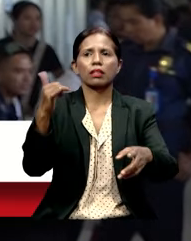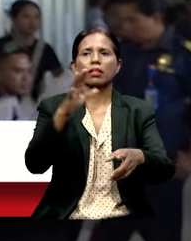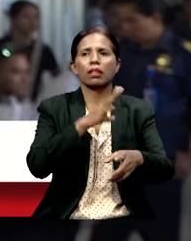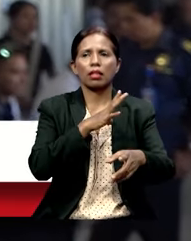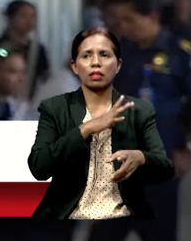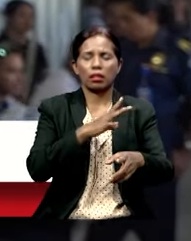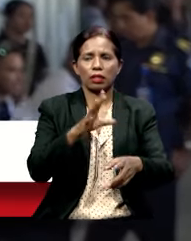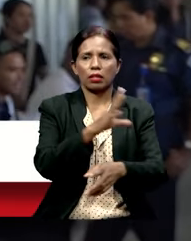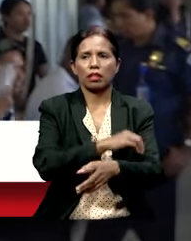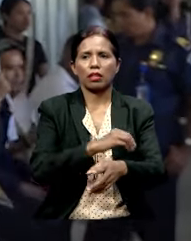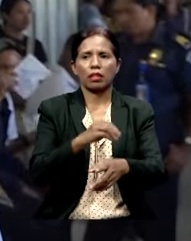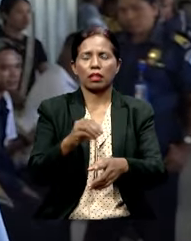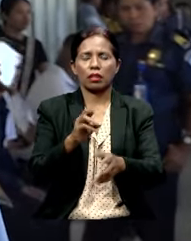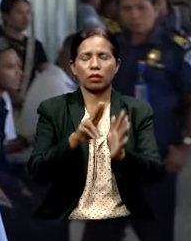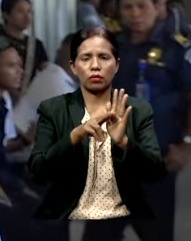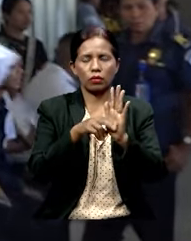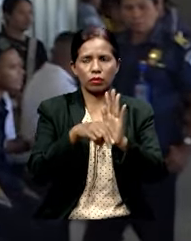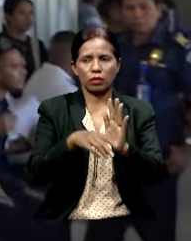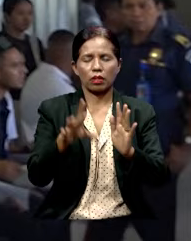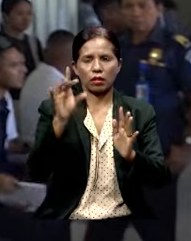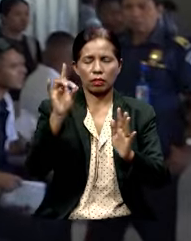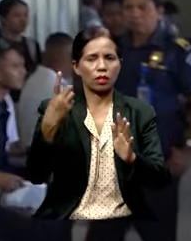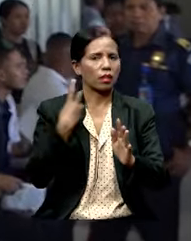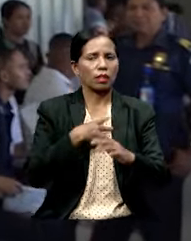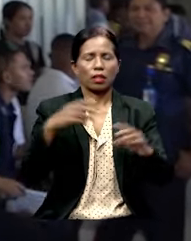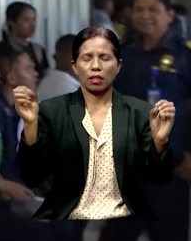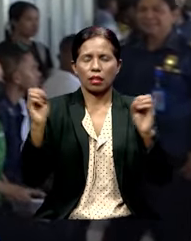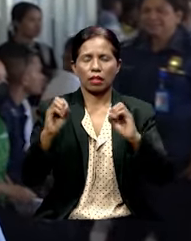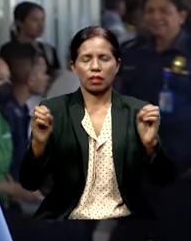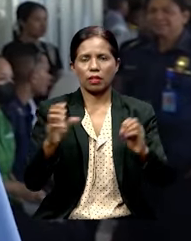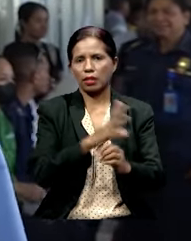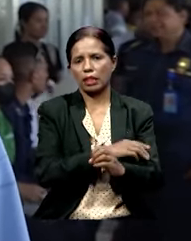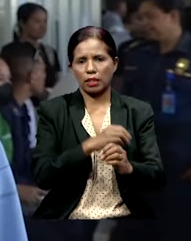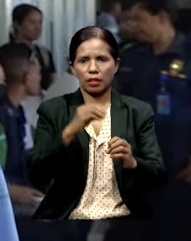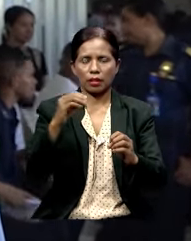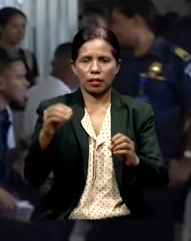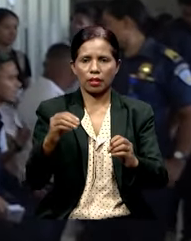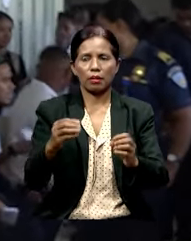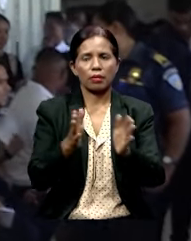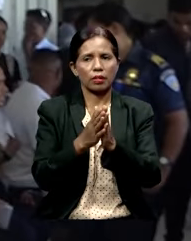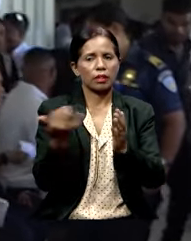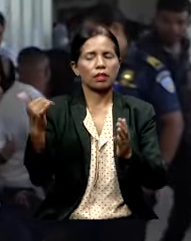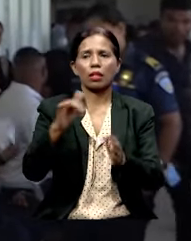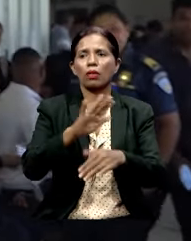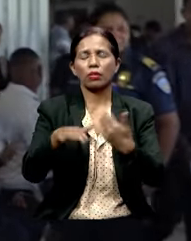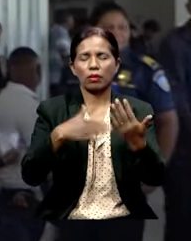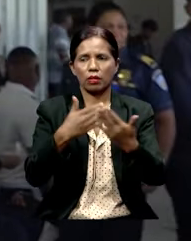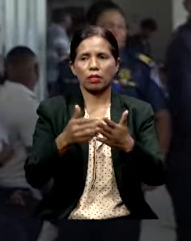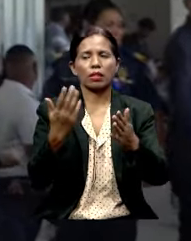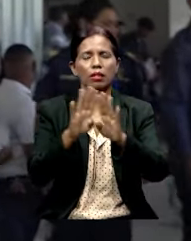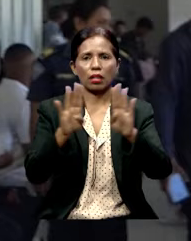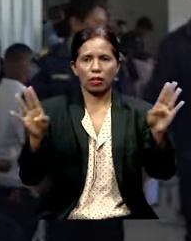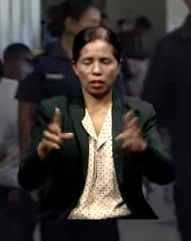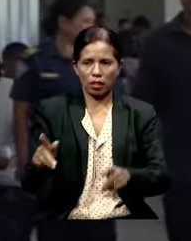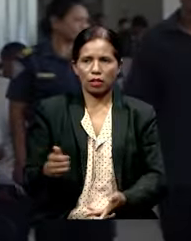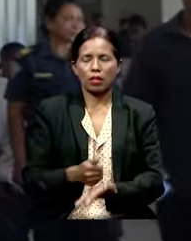8 meses, durante 8 meses está lá o passaporte, será outro em oportunidade da né, ou em está local atendimento para